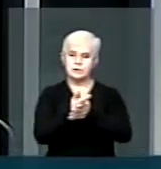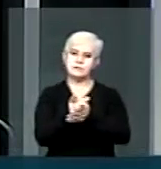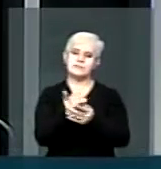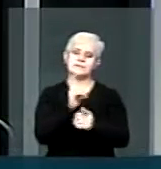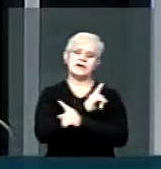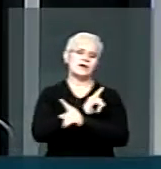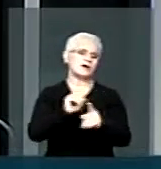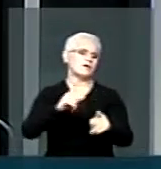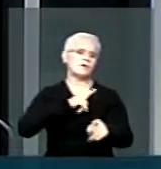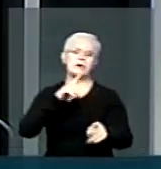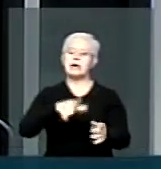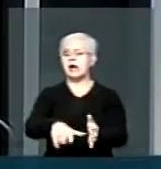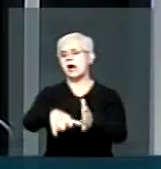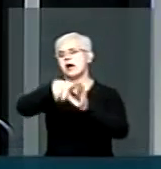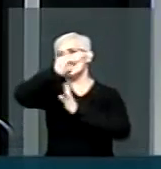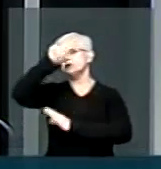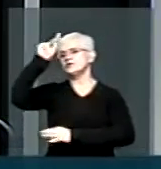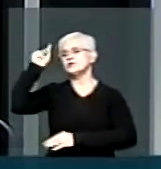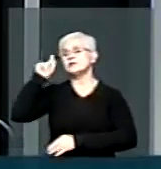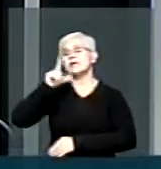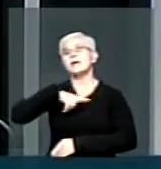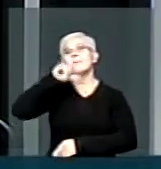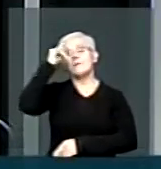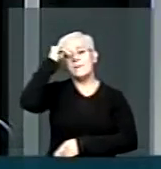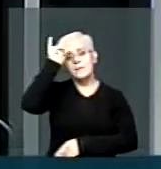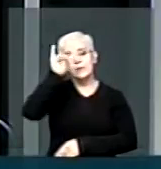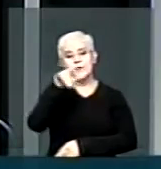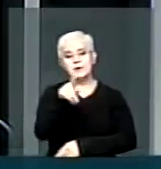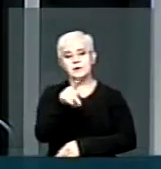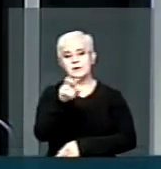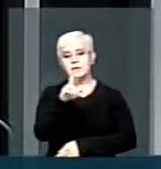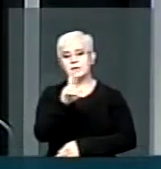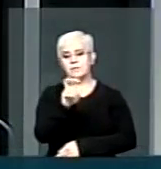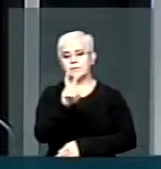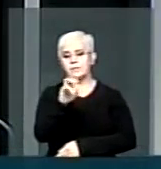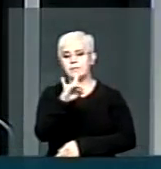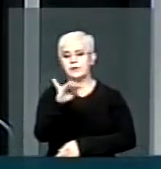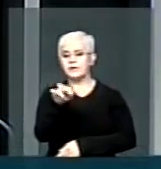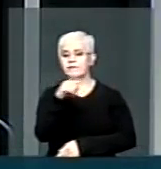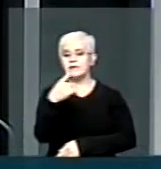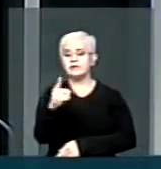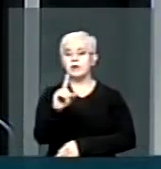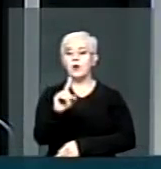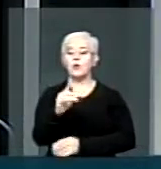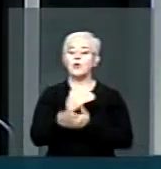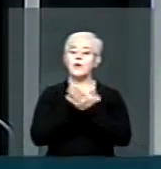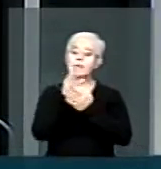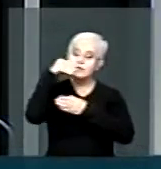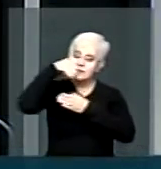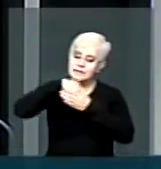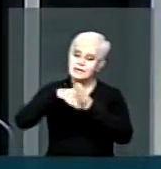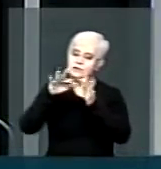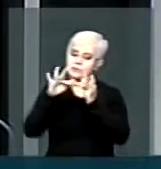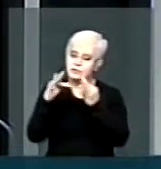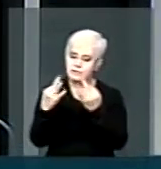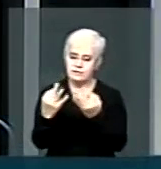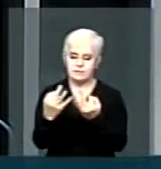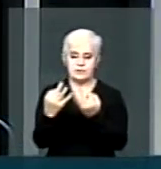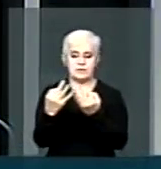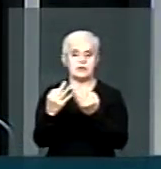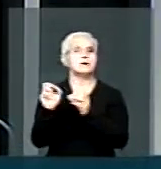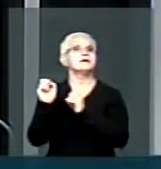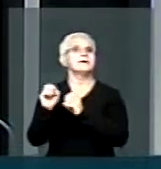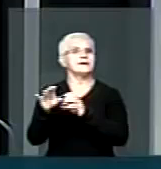muito antes disso, está na prevenção. E a prevenção começa dentro da família. Fundamentalmente, a educação